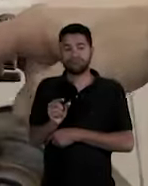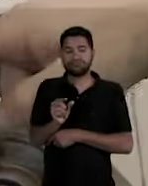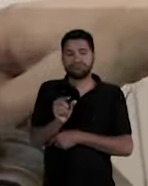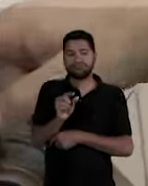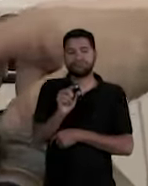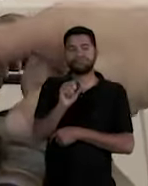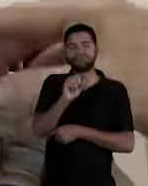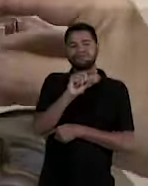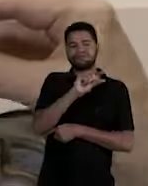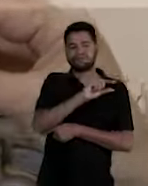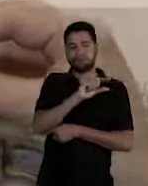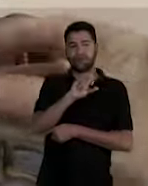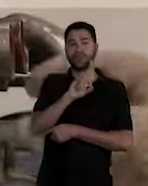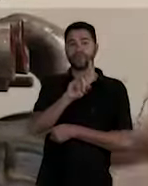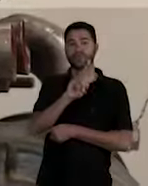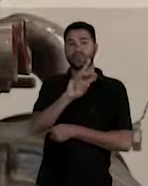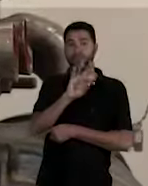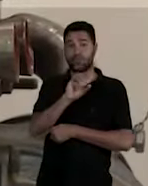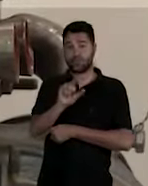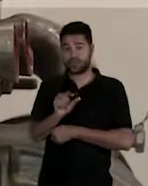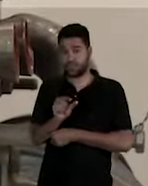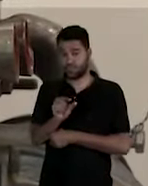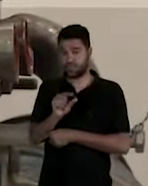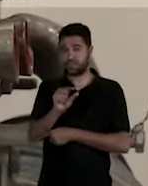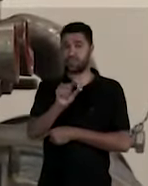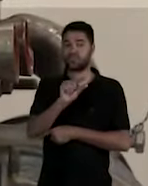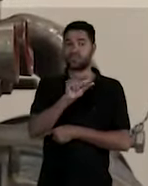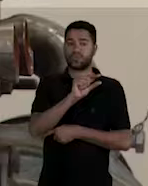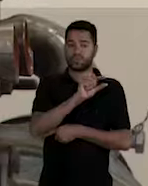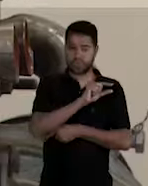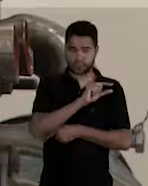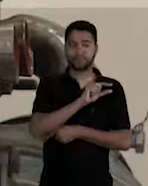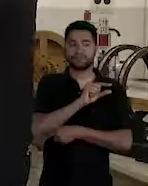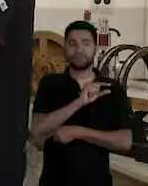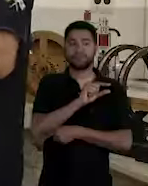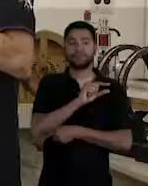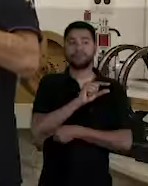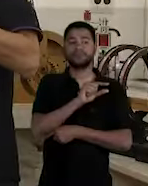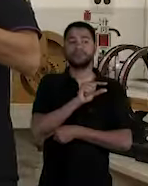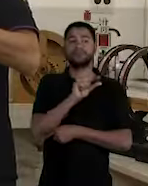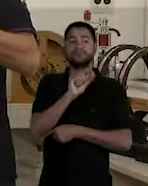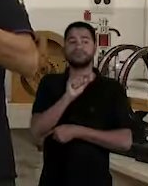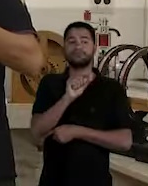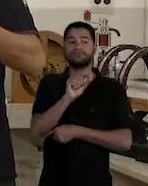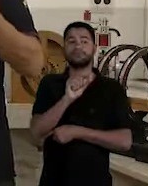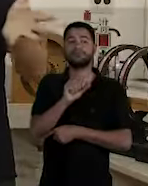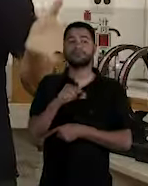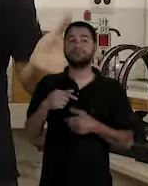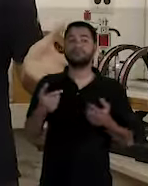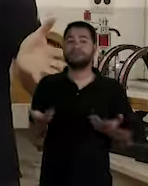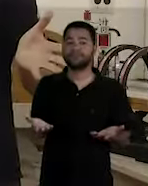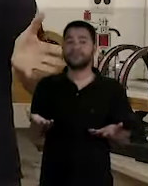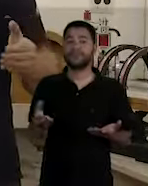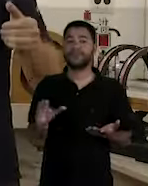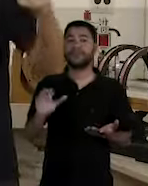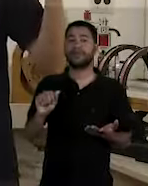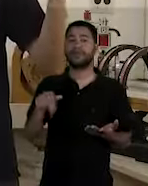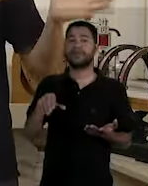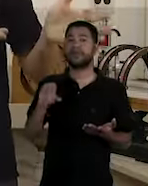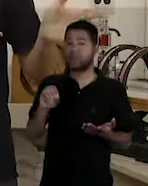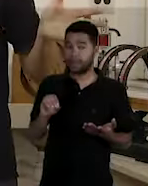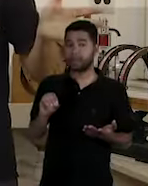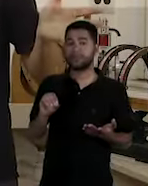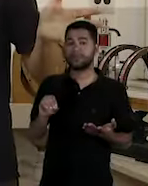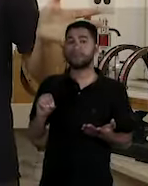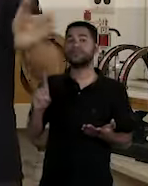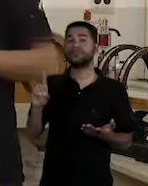ó, saiu, repara que ela permanece aberta, isso daqui vai lá para o cano de descarga e é